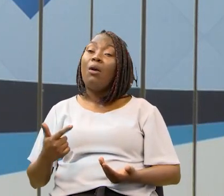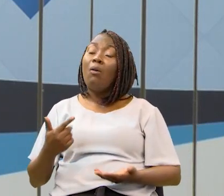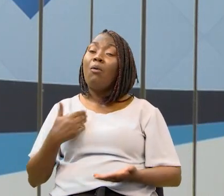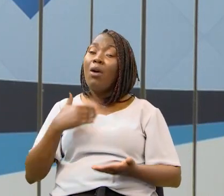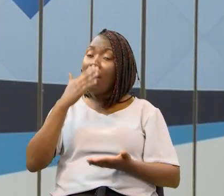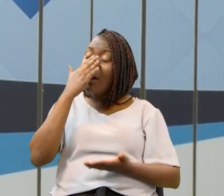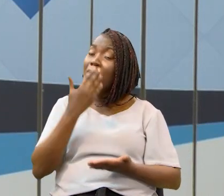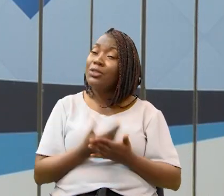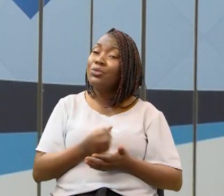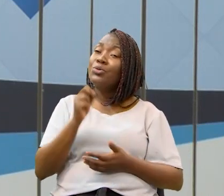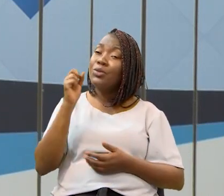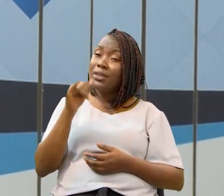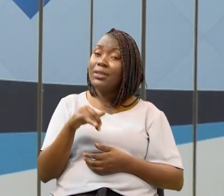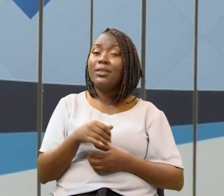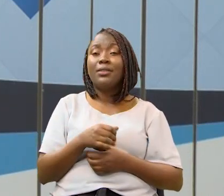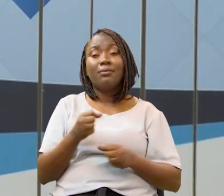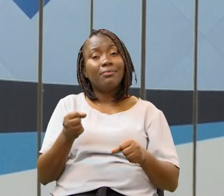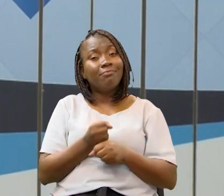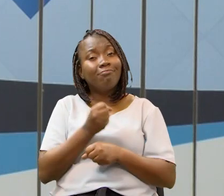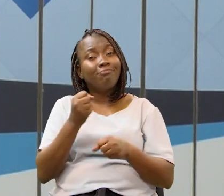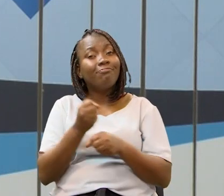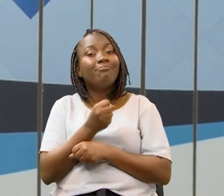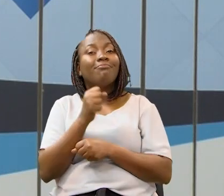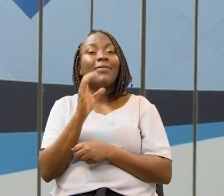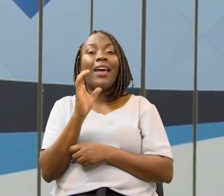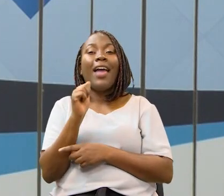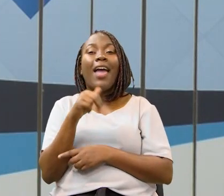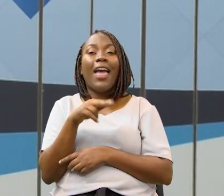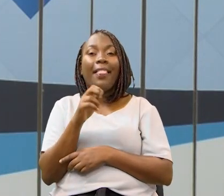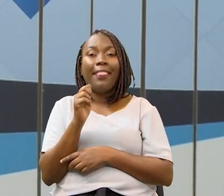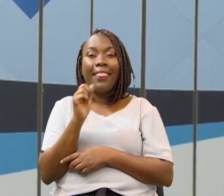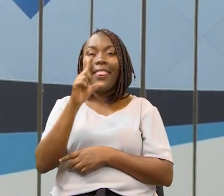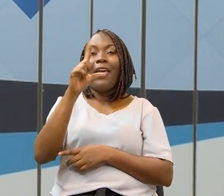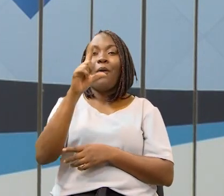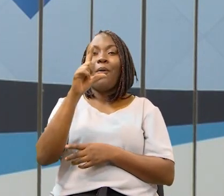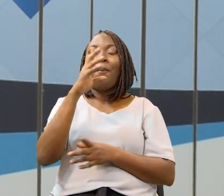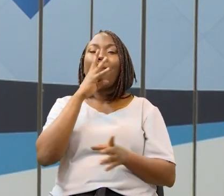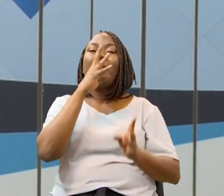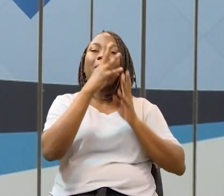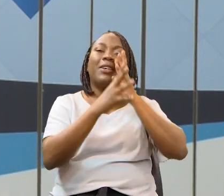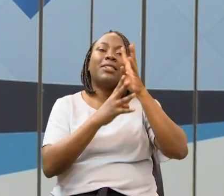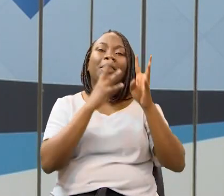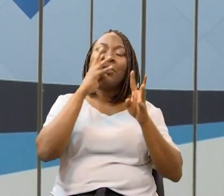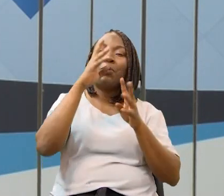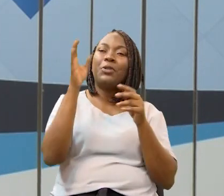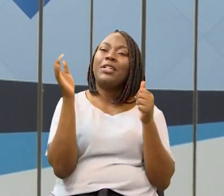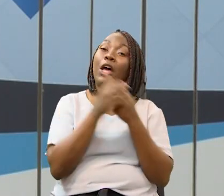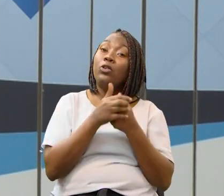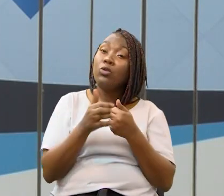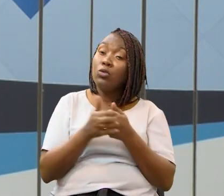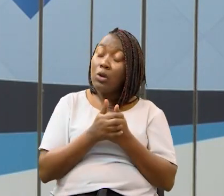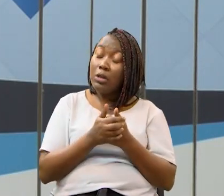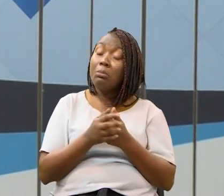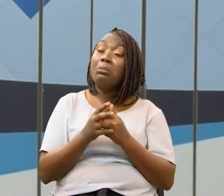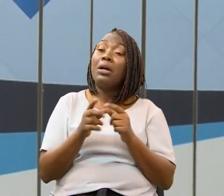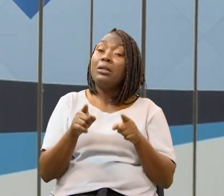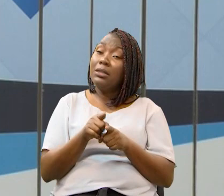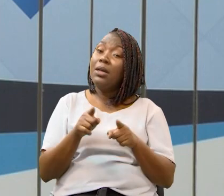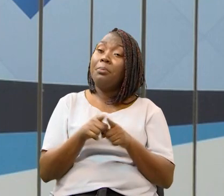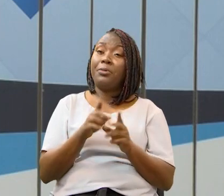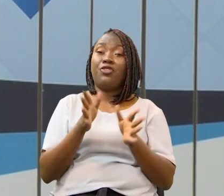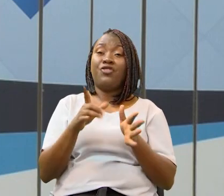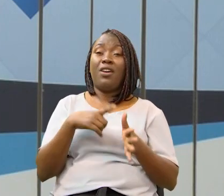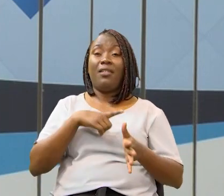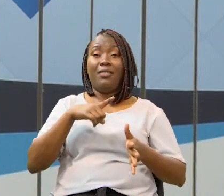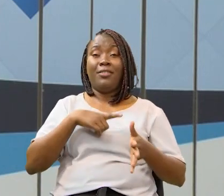será sim construído um canal onde possa ser feita denúncias anônimas, que inclusive já existe, né,